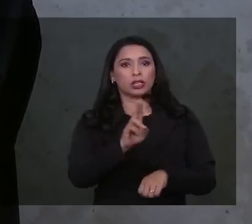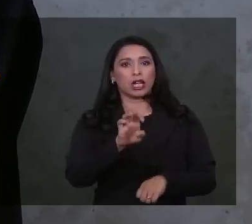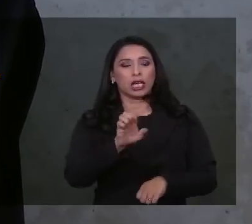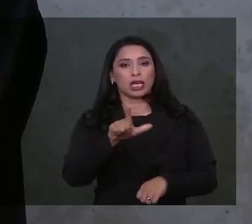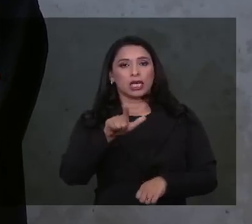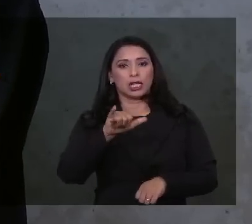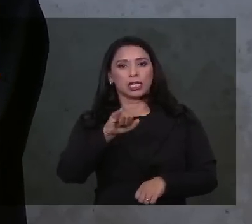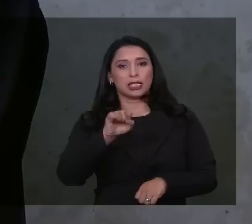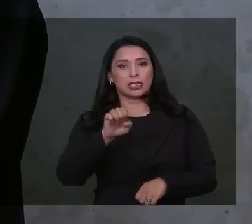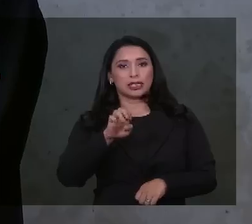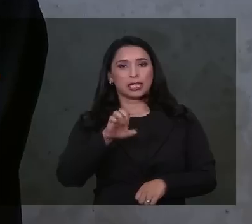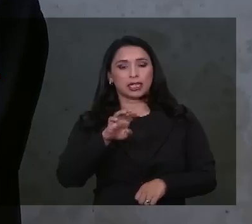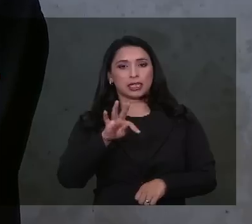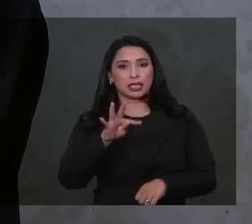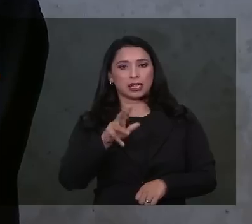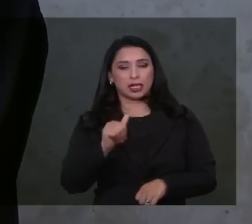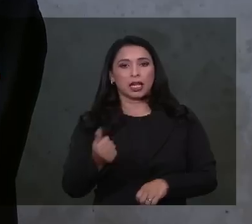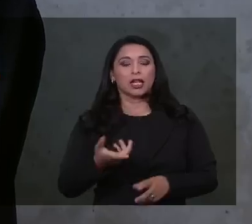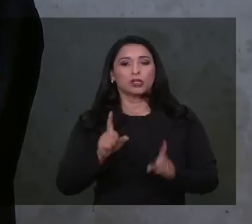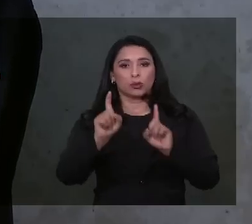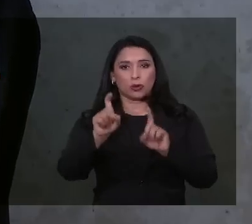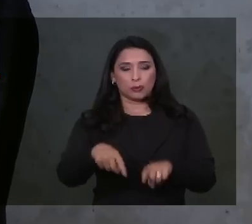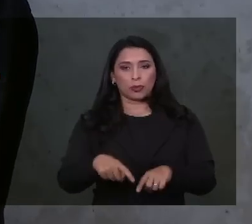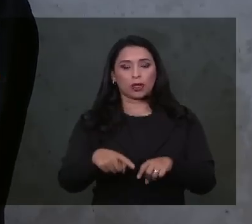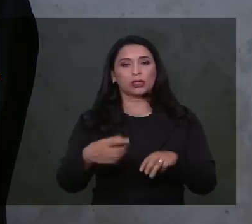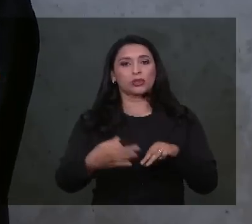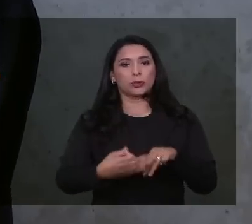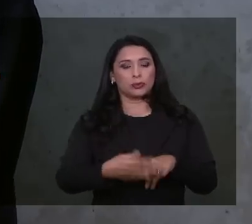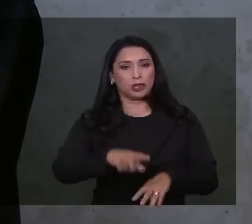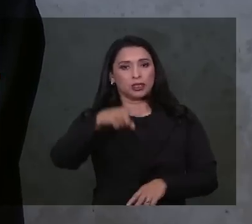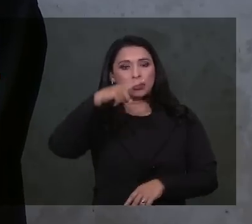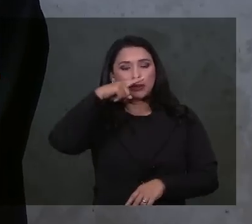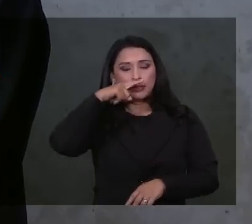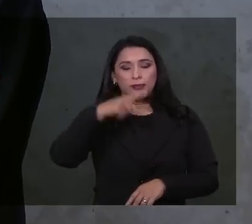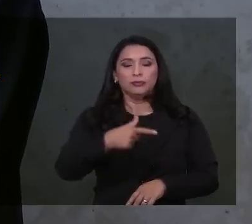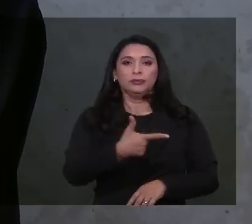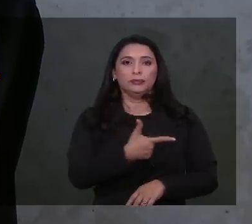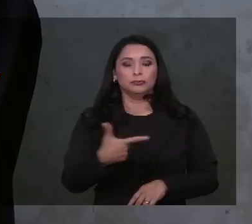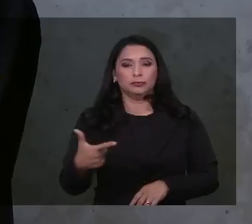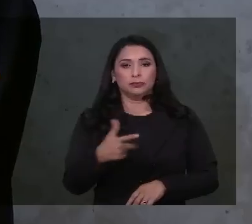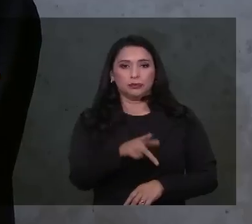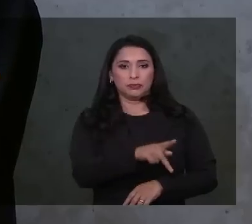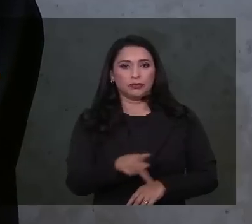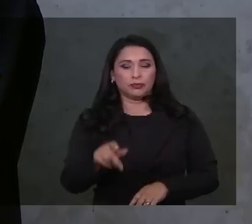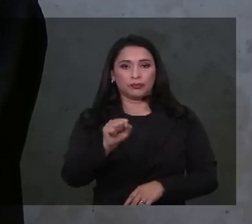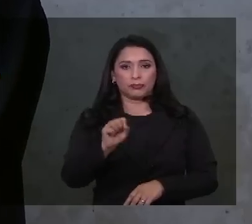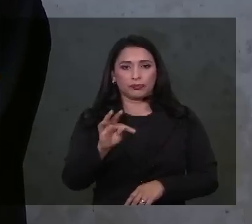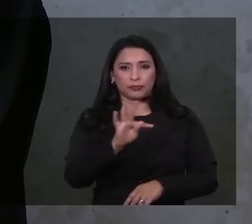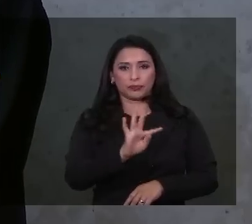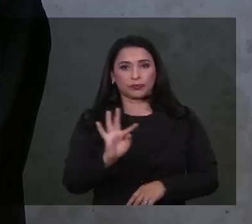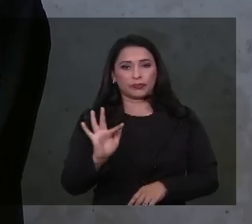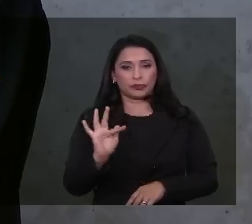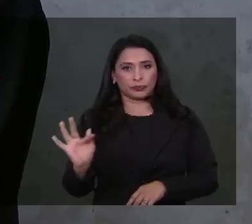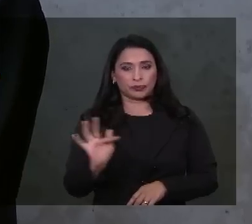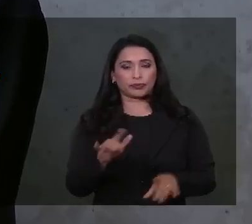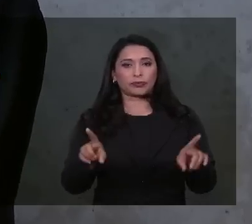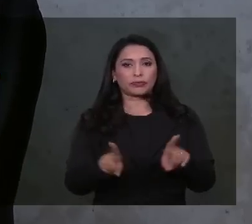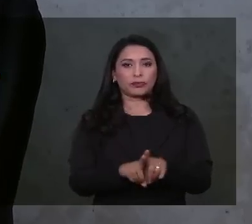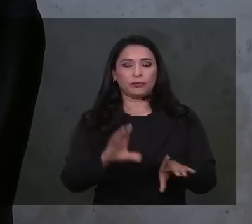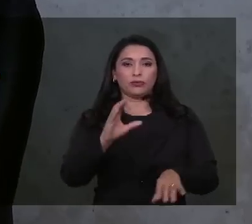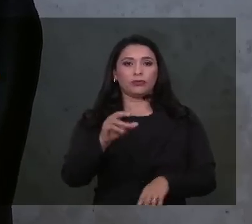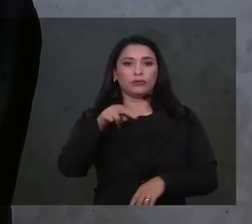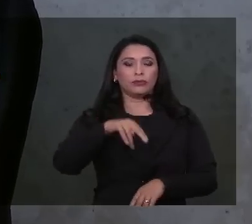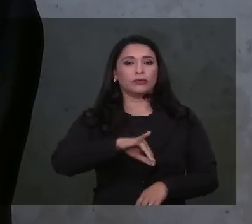Excelência, o senhor ministro Edson Fachin, nos cargos de vice-presidente do Supremo Tribunal Federal e do Conselho Nacional de